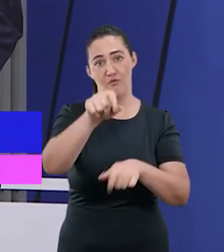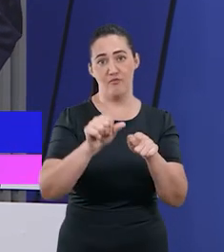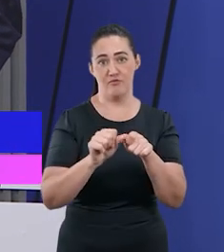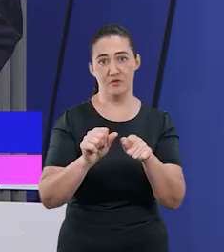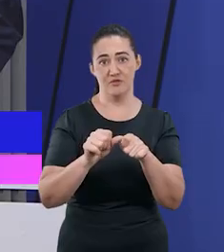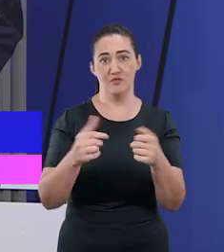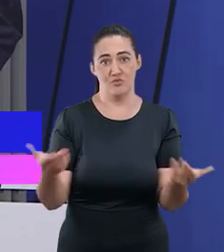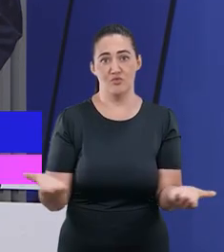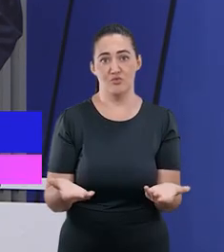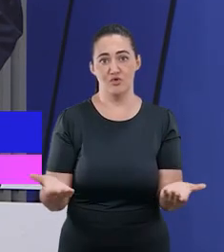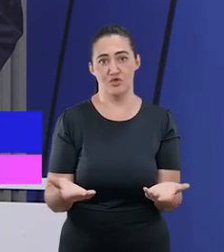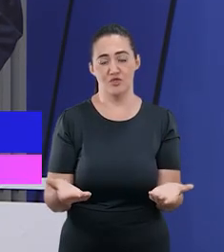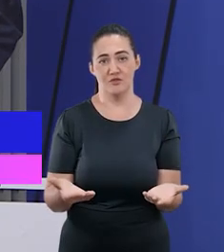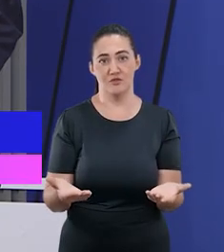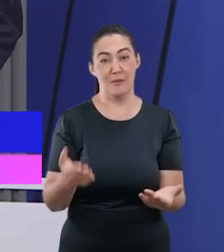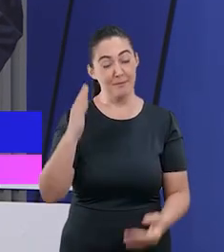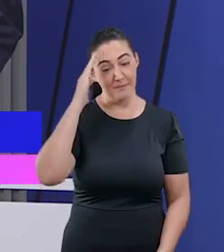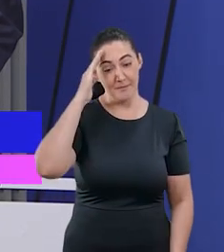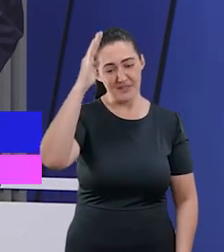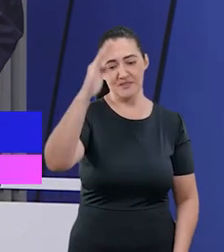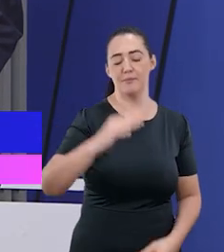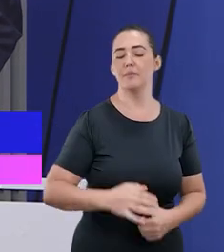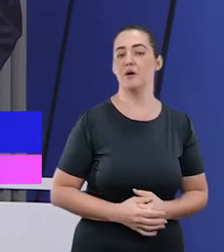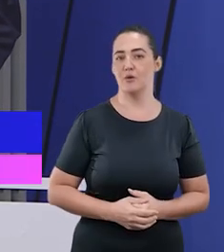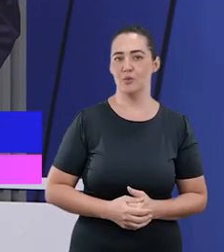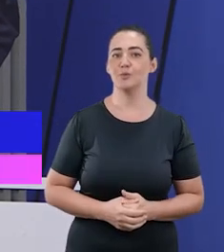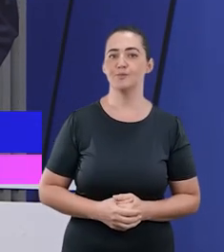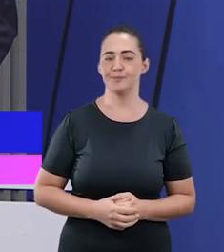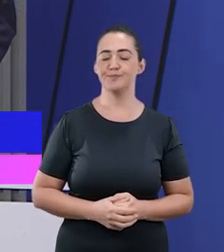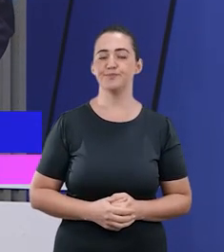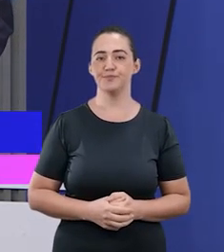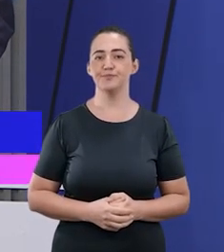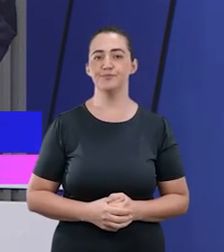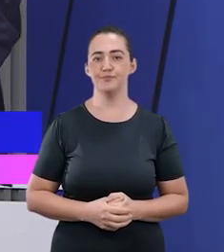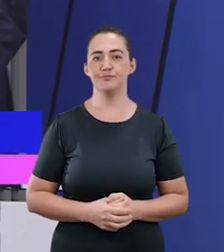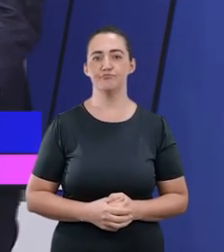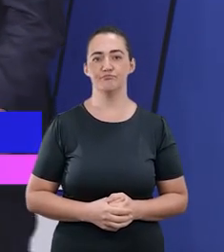esta a mensagem central que eu encontro na palavra do Senhor.